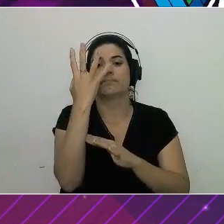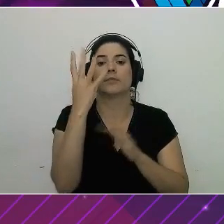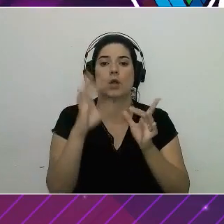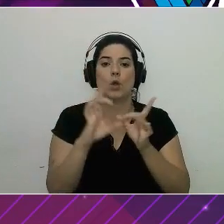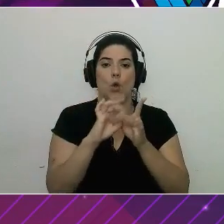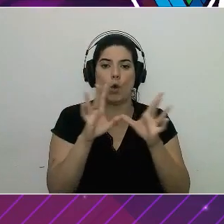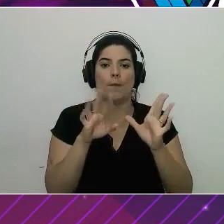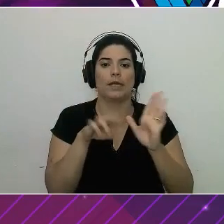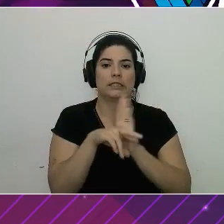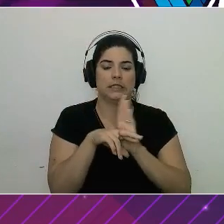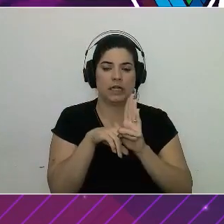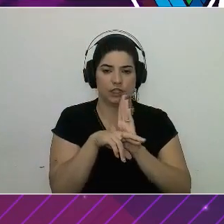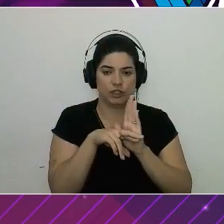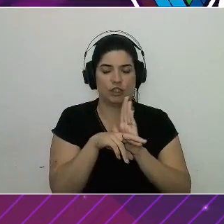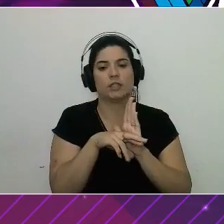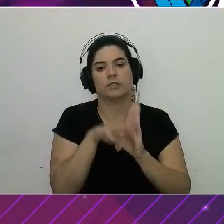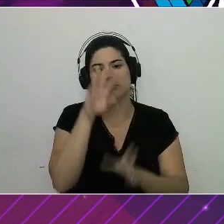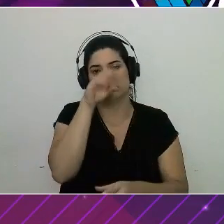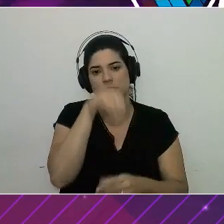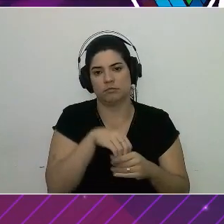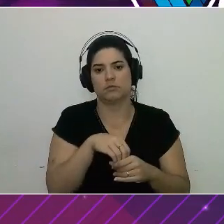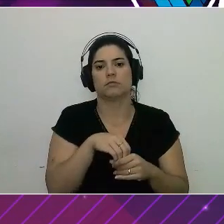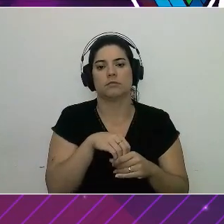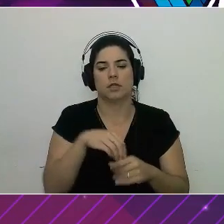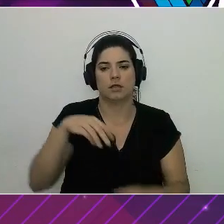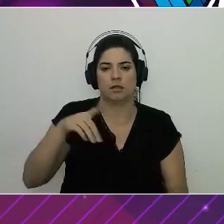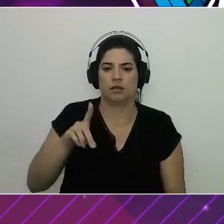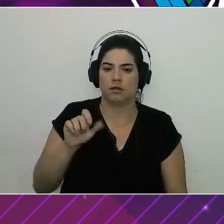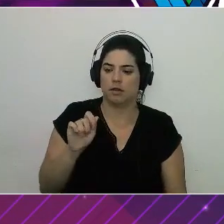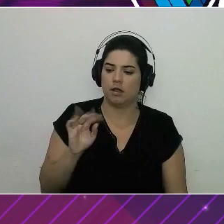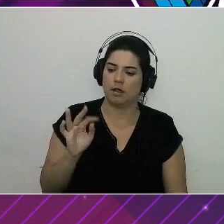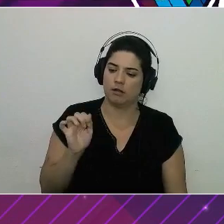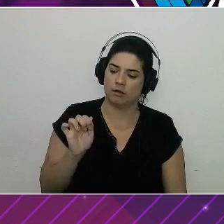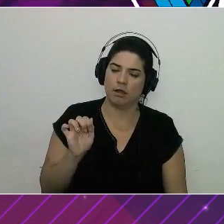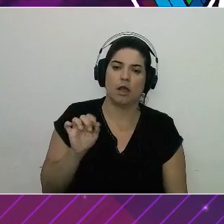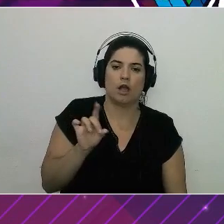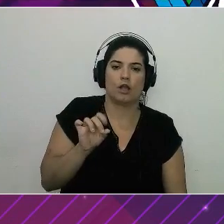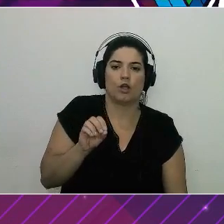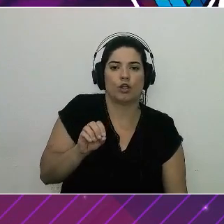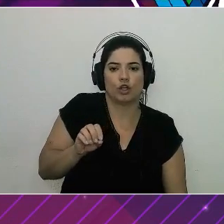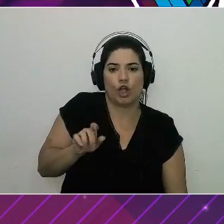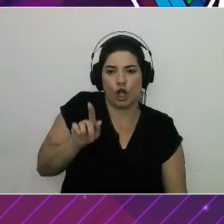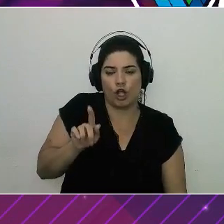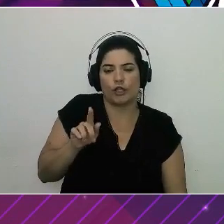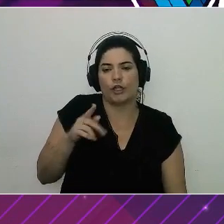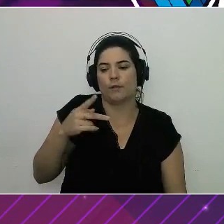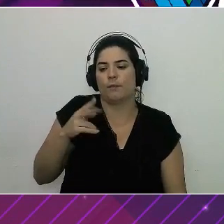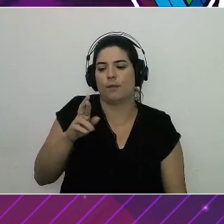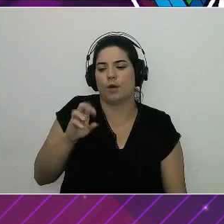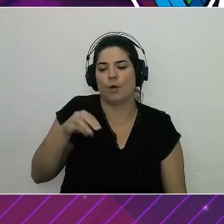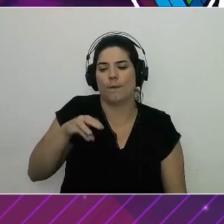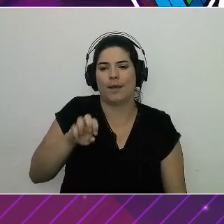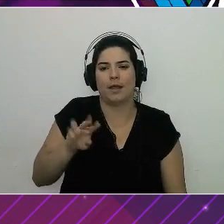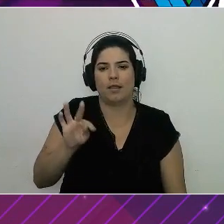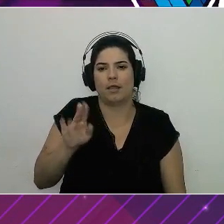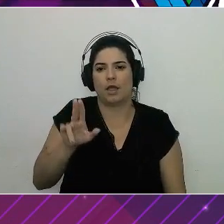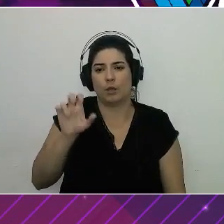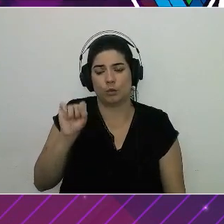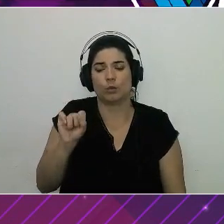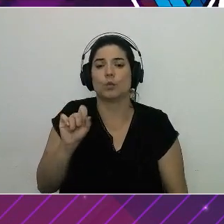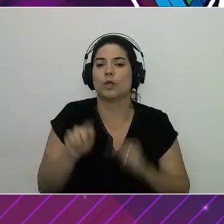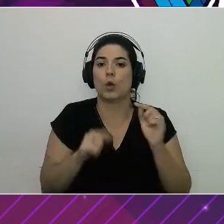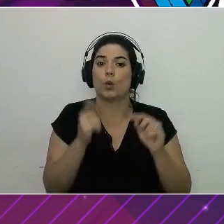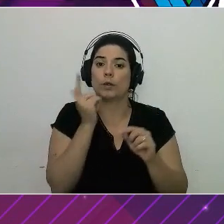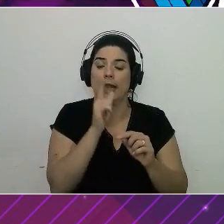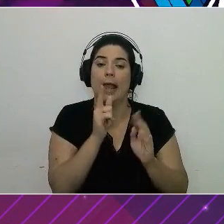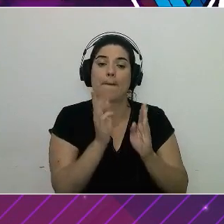Relic, Jaeger, Prometheus e afins, que eles têm a ideia de você consegue plugar a biblioteca de OpenTelemetry na